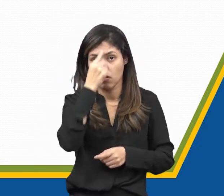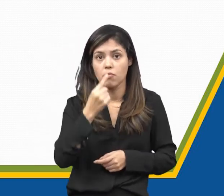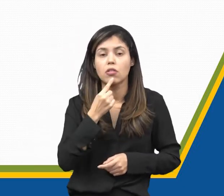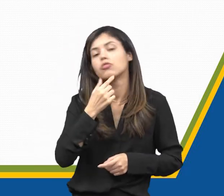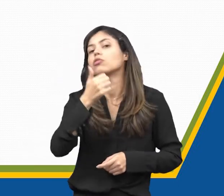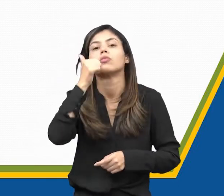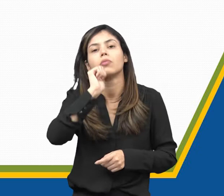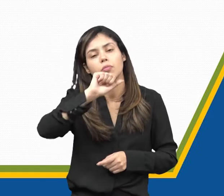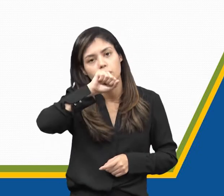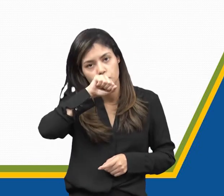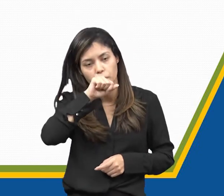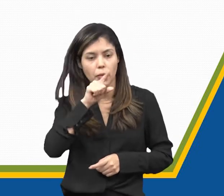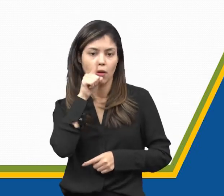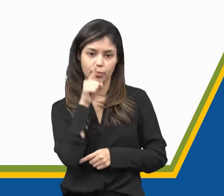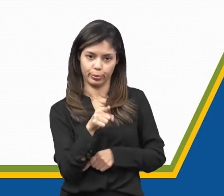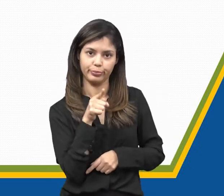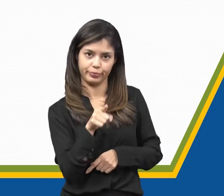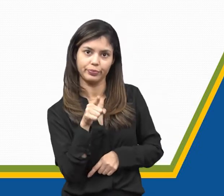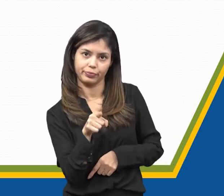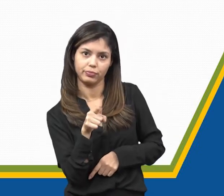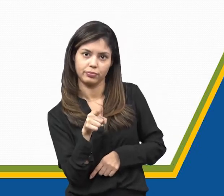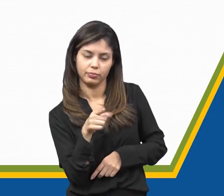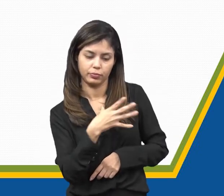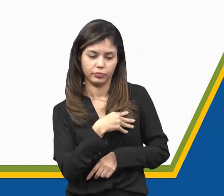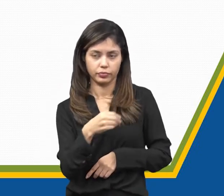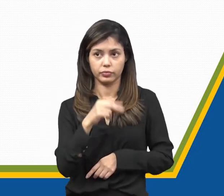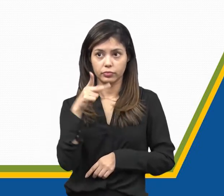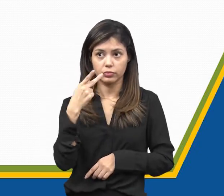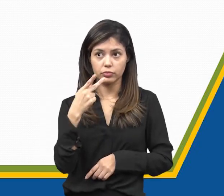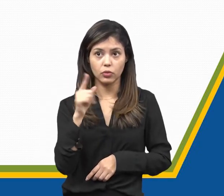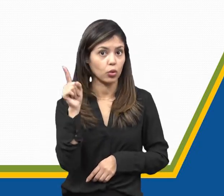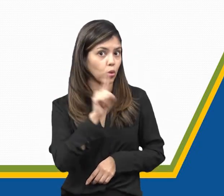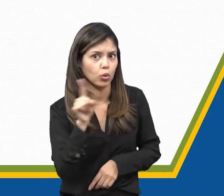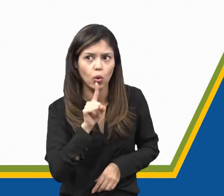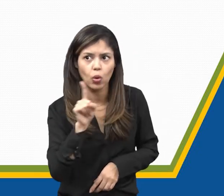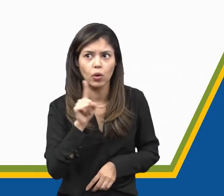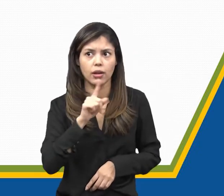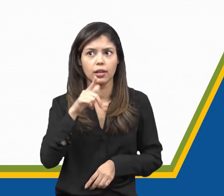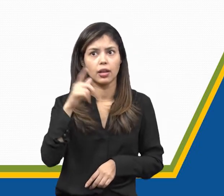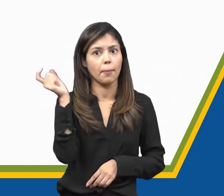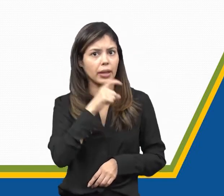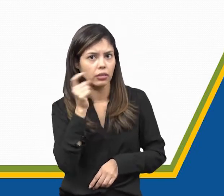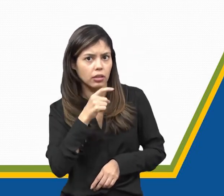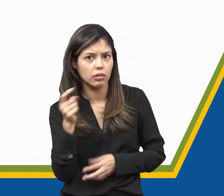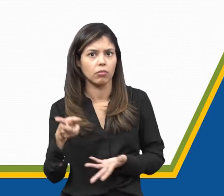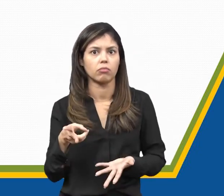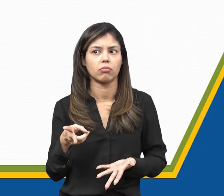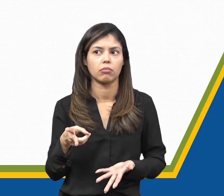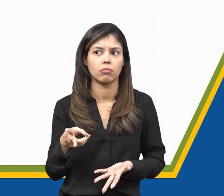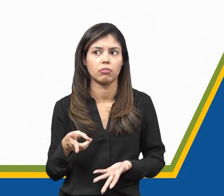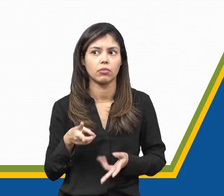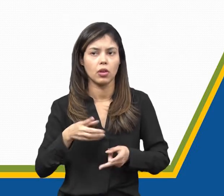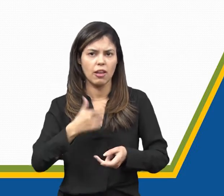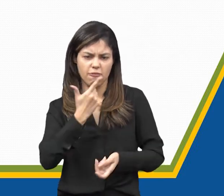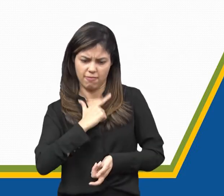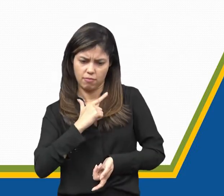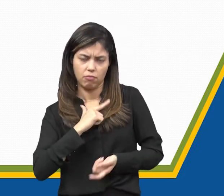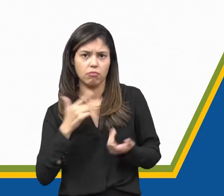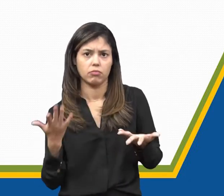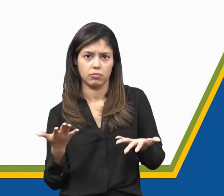de uma mãe apontando o dedo para o filho e dizendo: "No digas mentiras, es